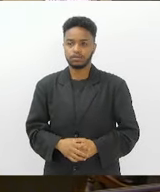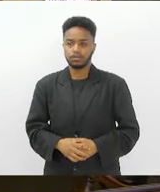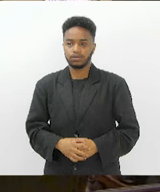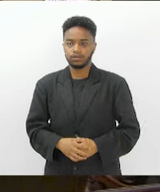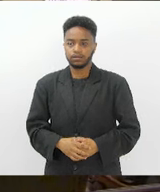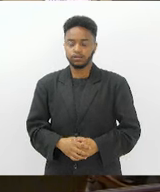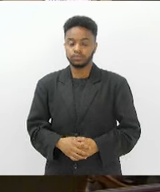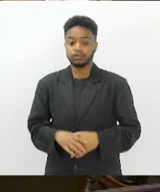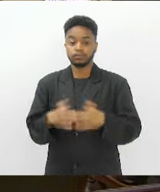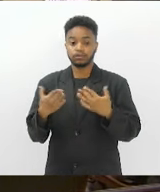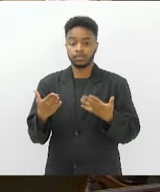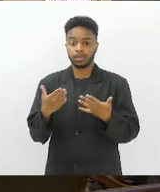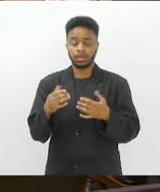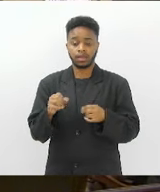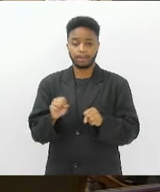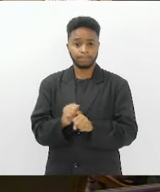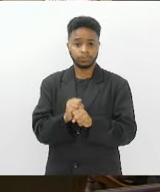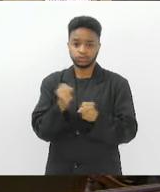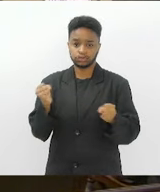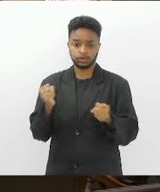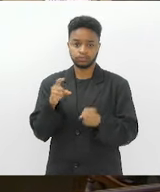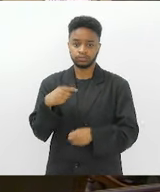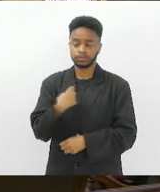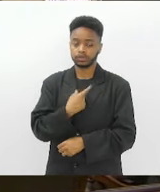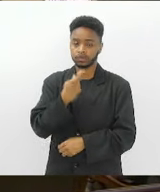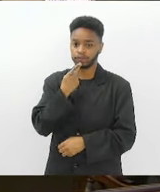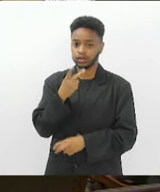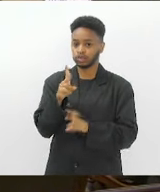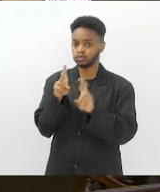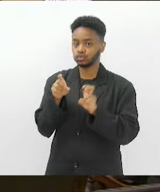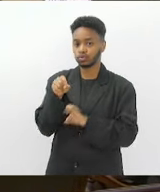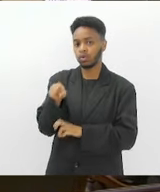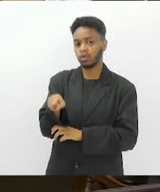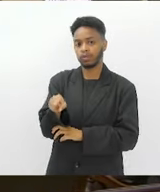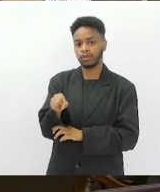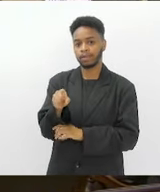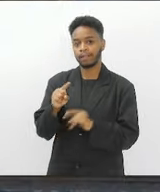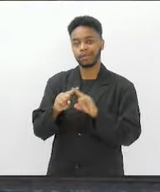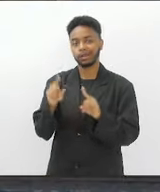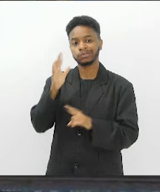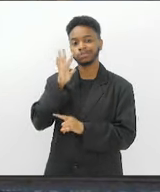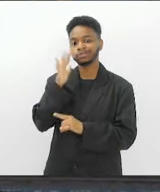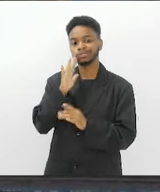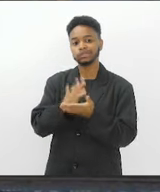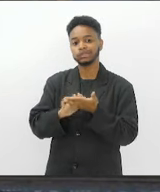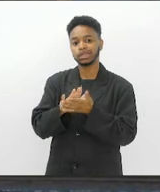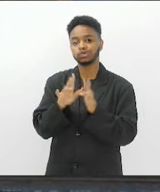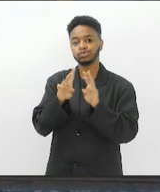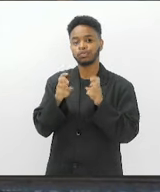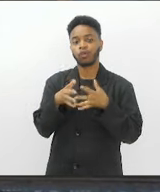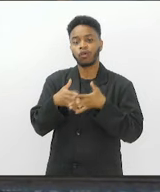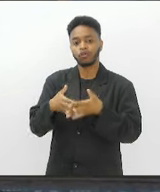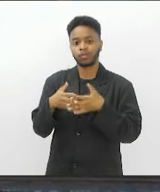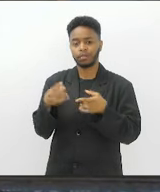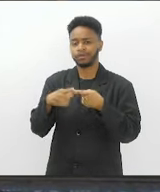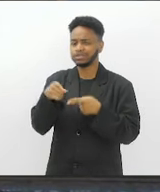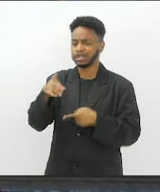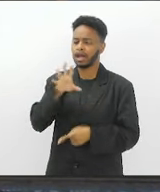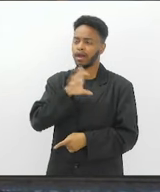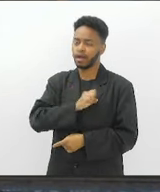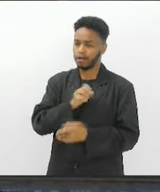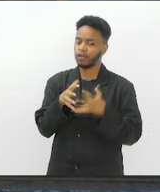É impossível falar de você e não pensar em confusão. Até porque você adora uma boa